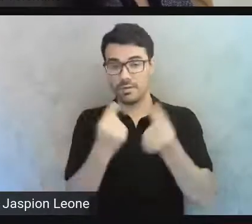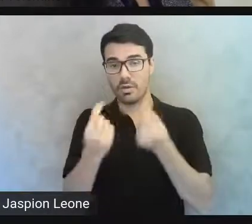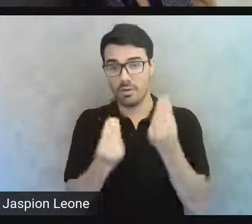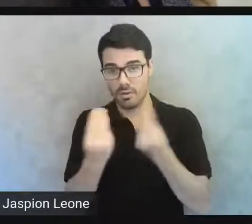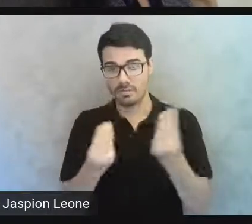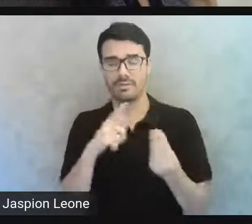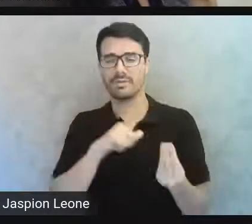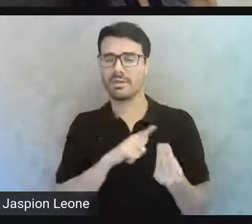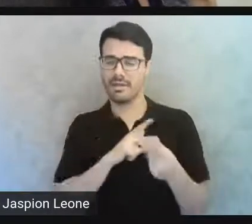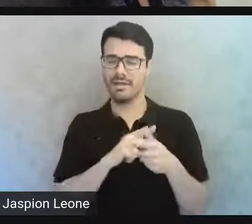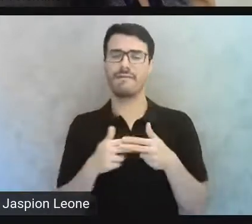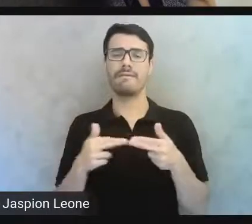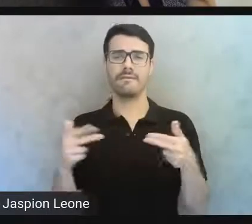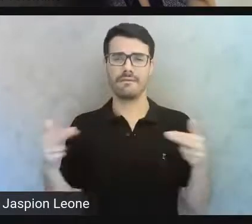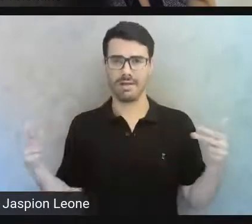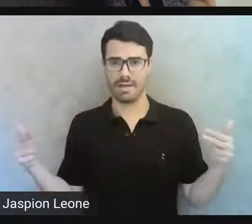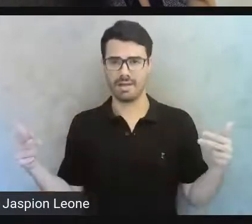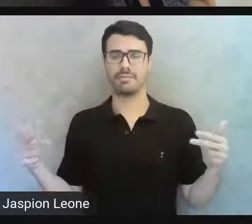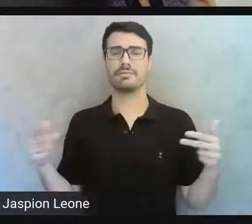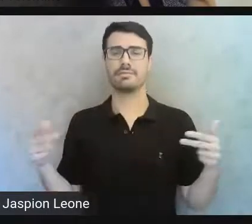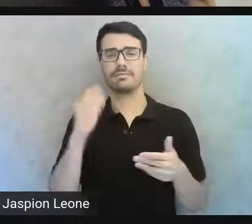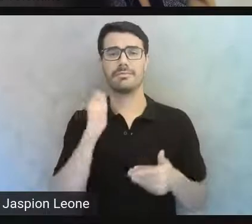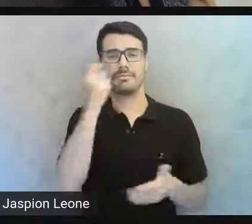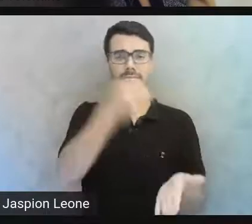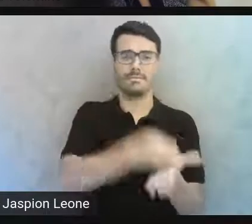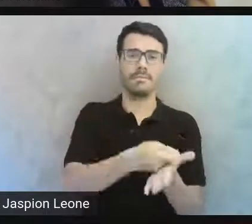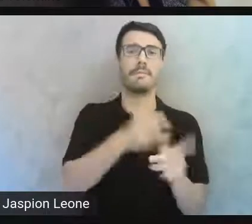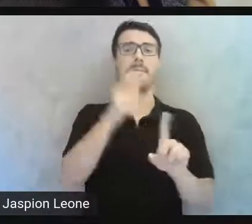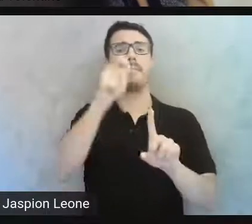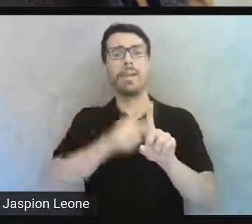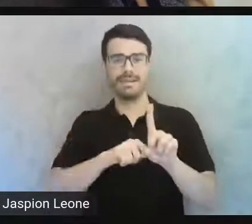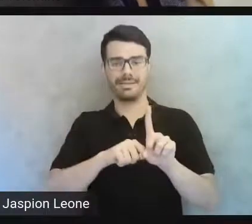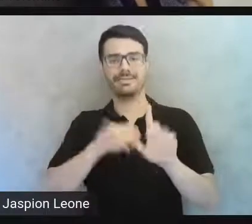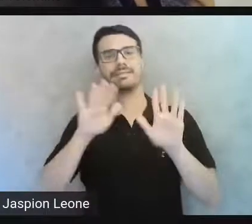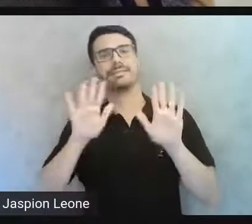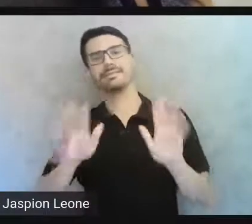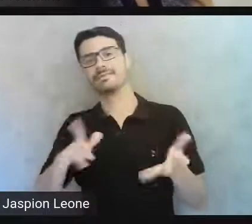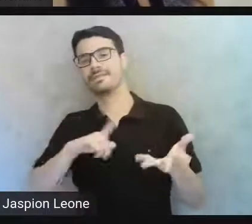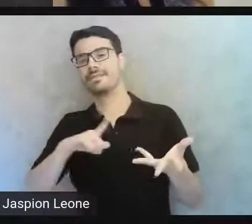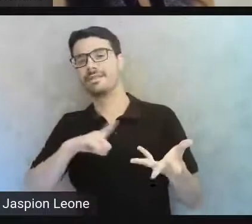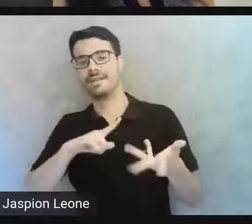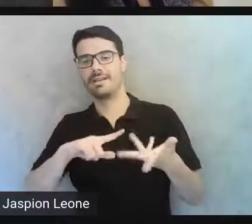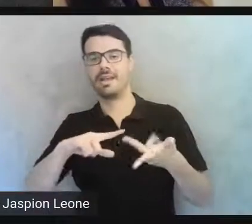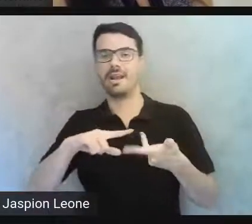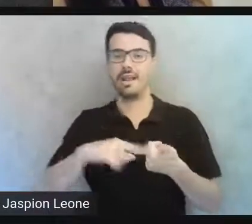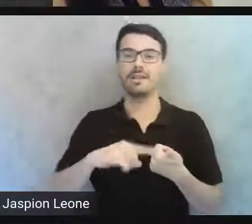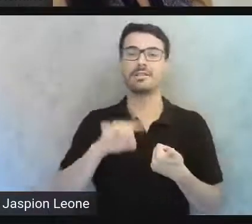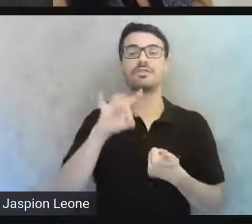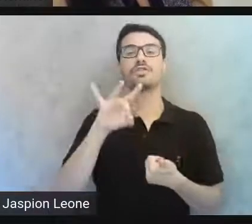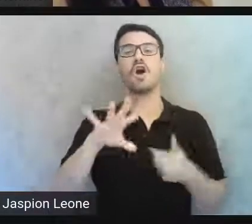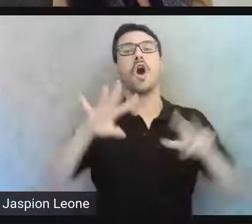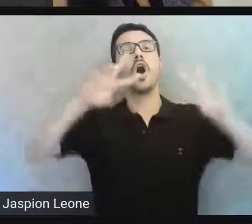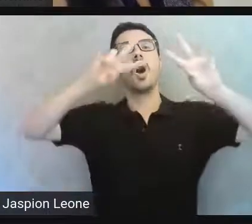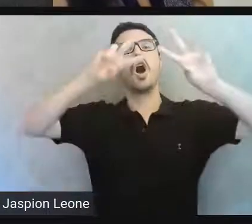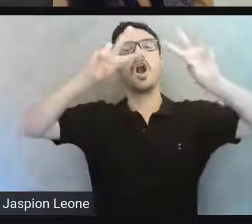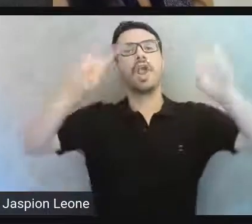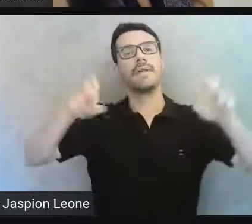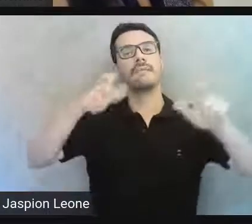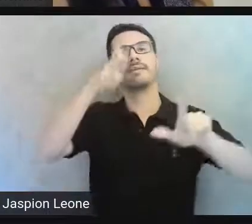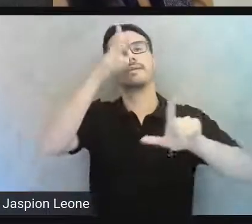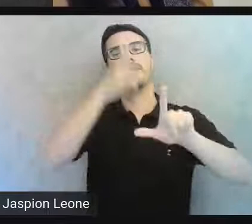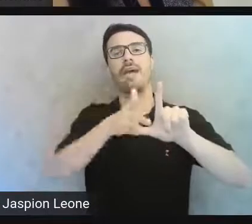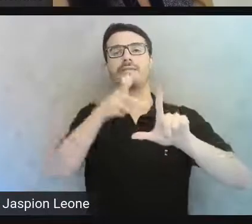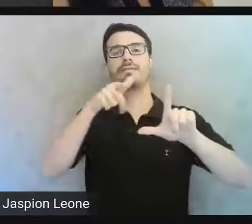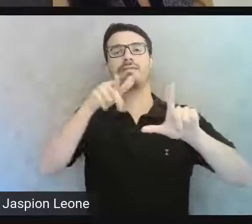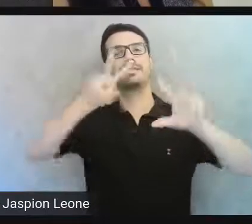tem várias coisas para a mesada, tá? Aí eu acho que seria até uma live só para falar. Uma live só sobre